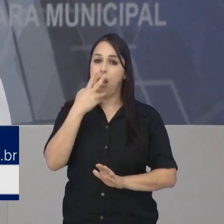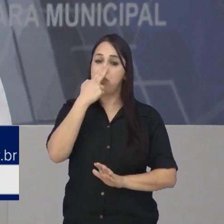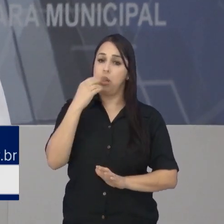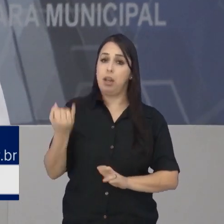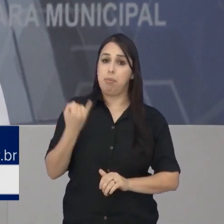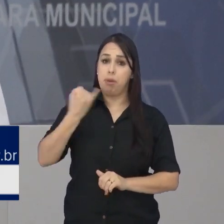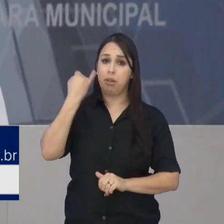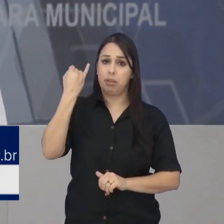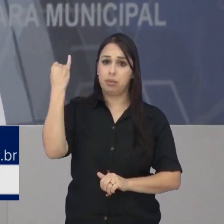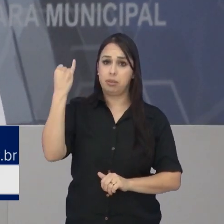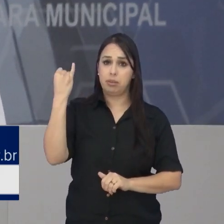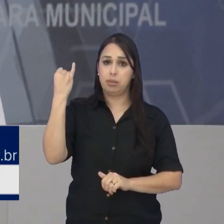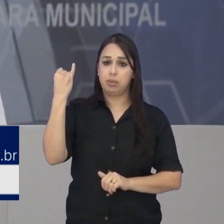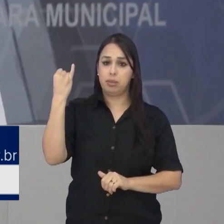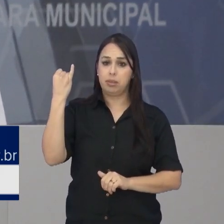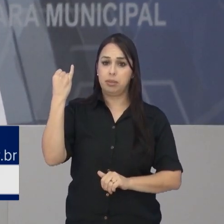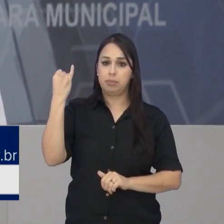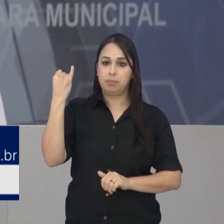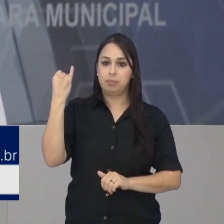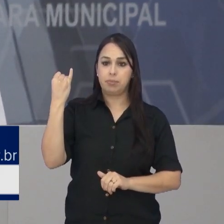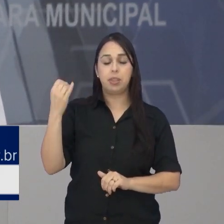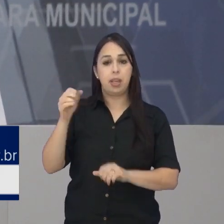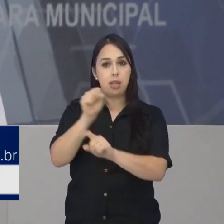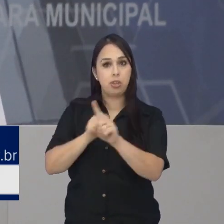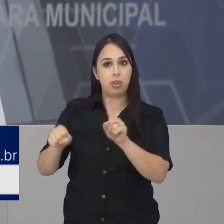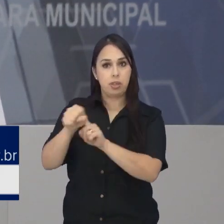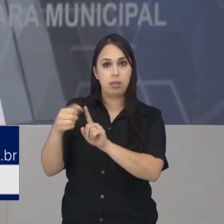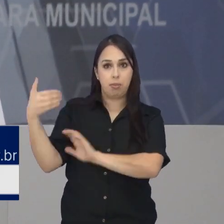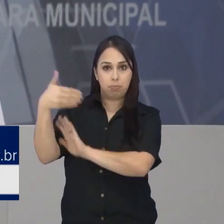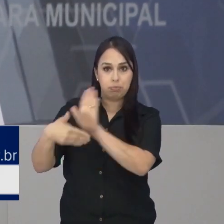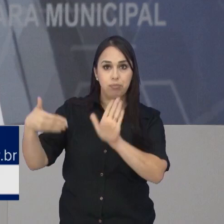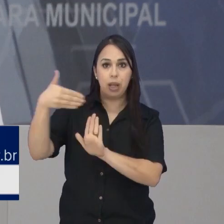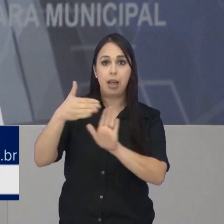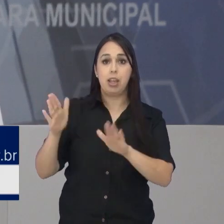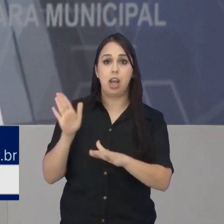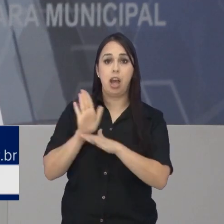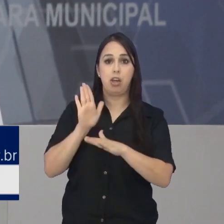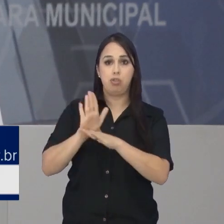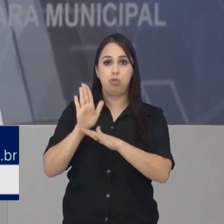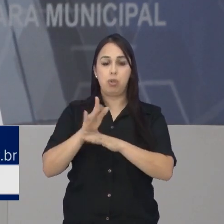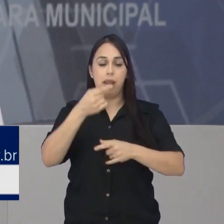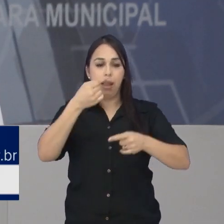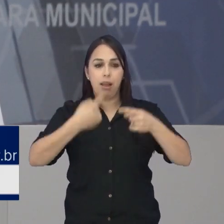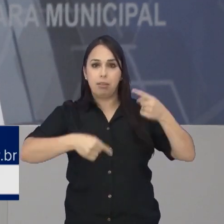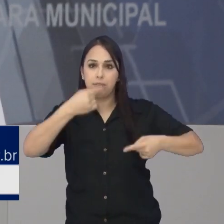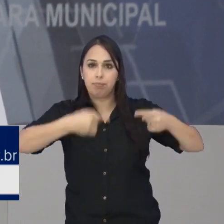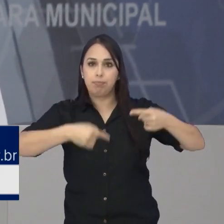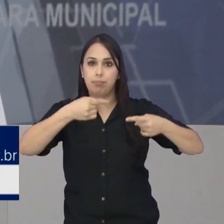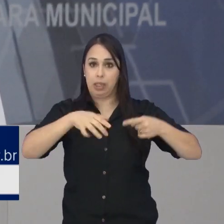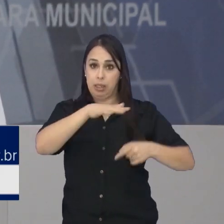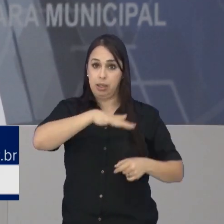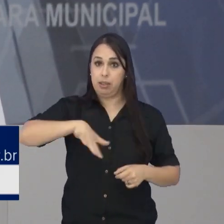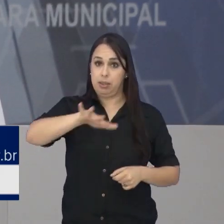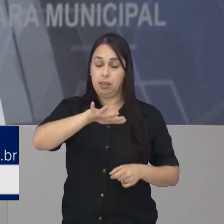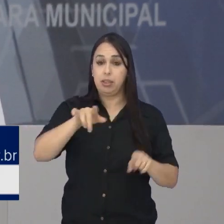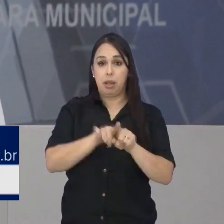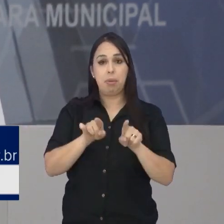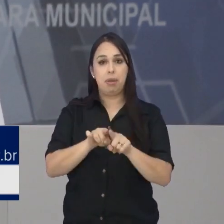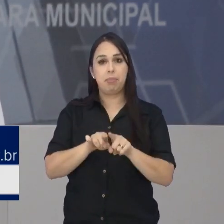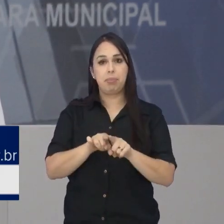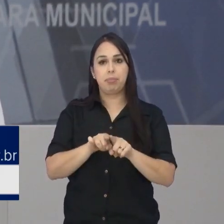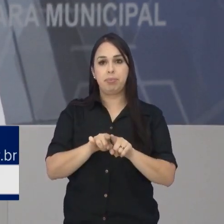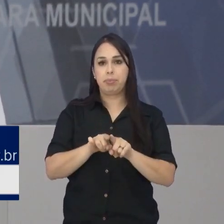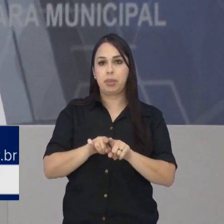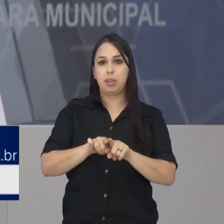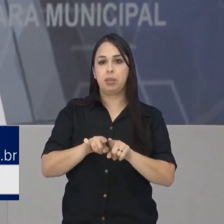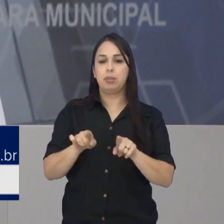a demanda por maior participação da sociedade nas decisões e deliberações tomadas pela Fundação, sendo cabíveis diversos